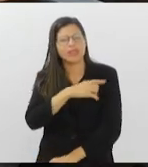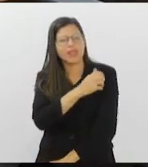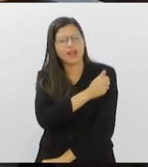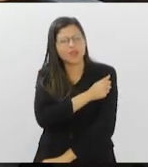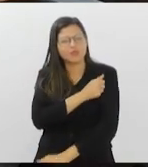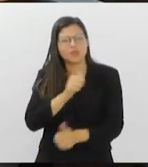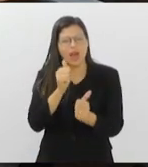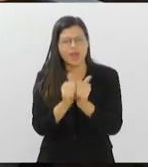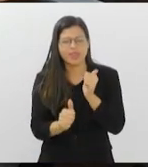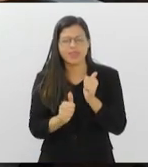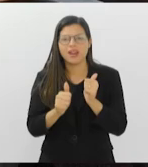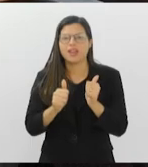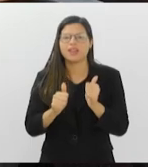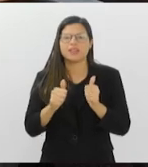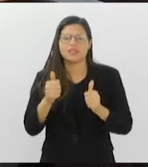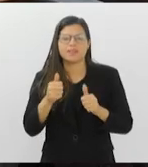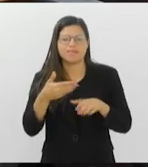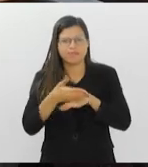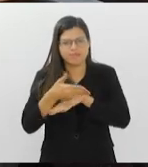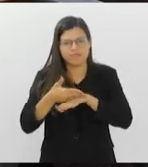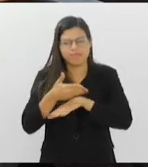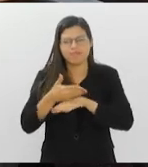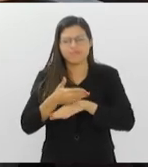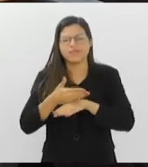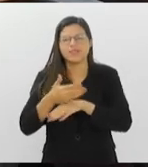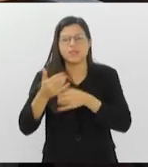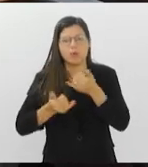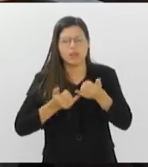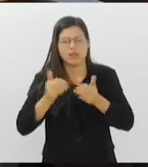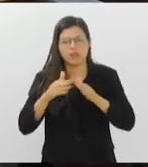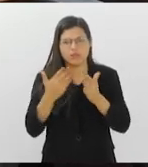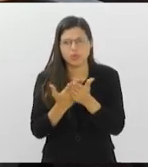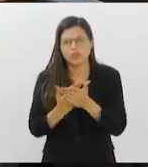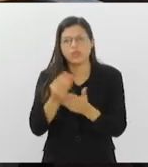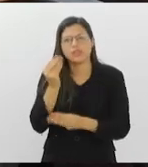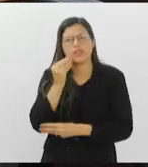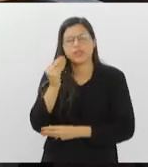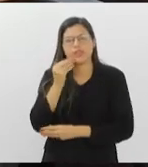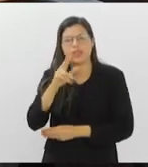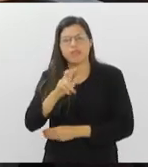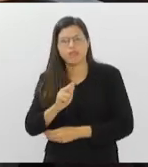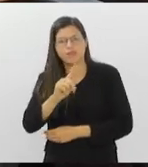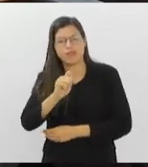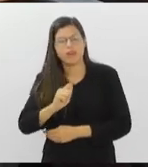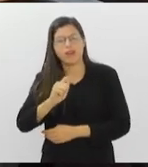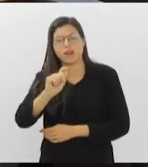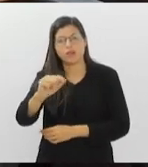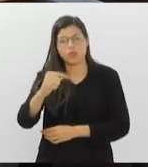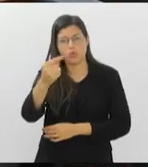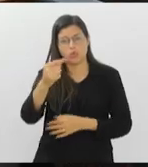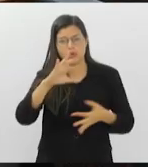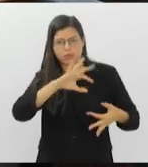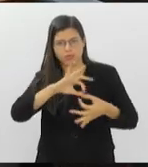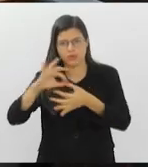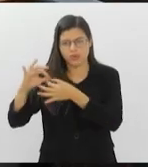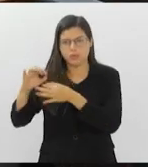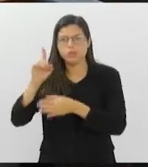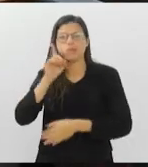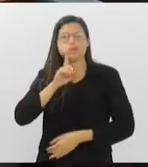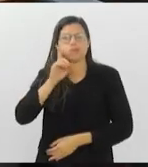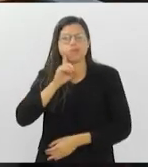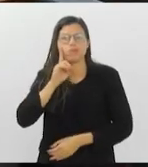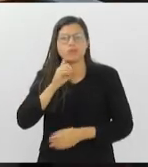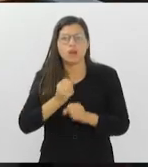dos Jogos Escolares para se profissionalizar e tentar uma vaga nos próximos Jogos em Los Angeles, nos Estados Unidos,